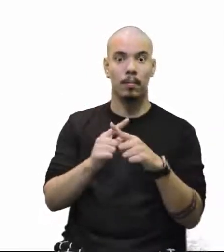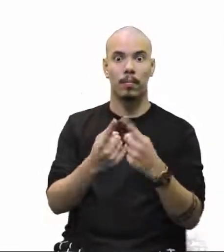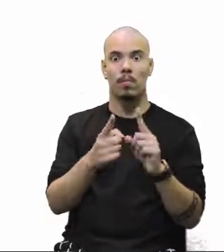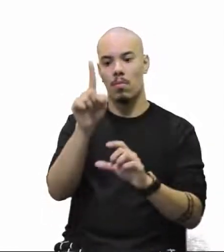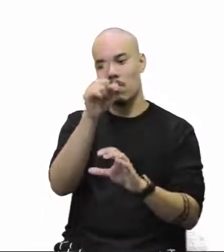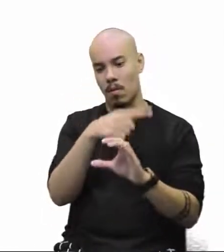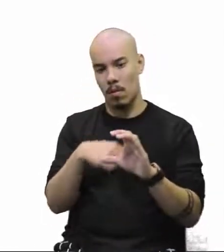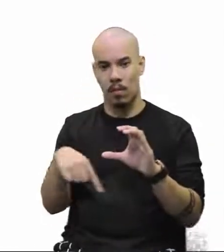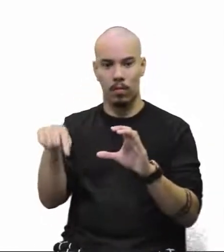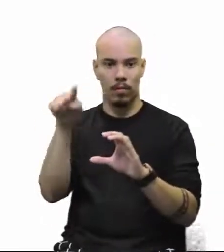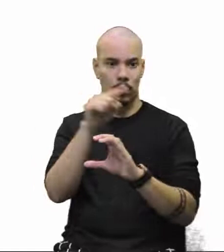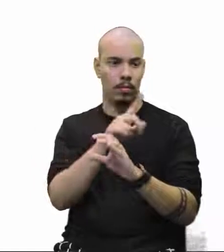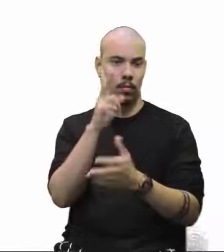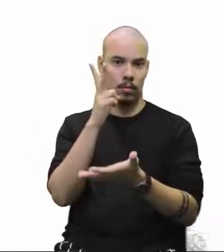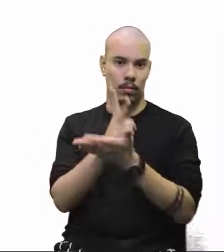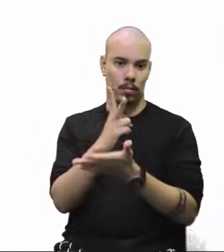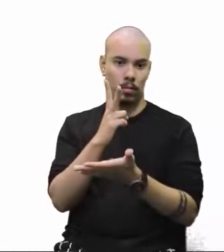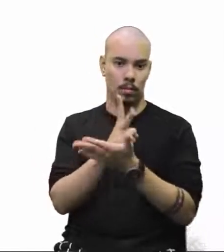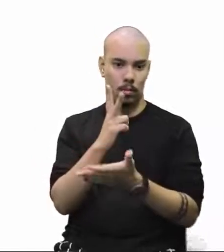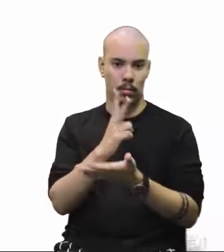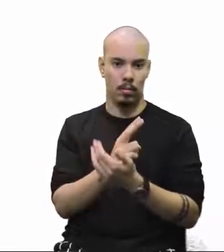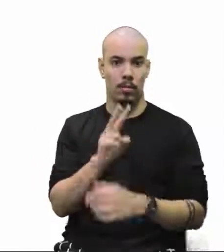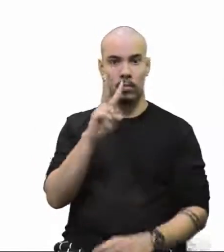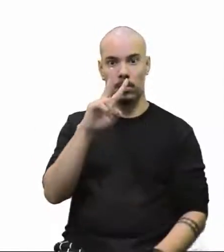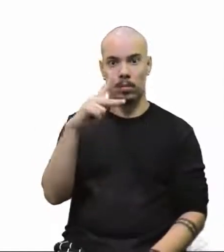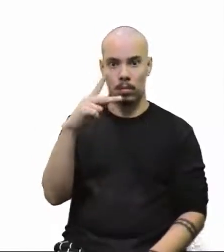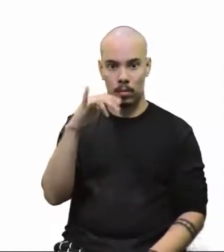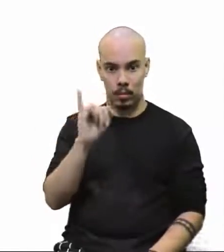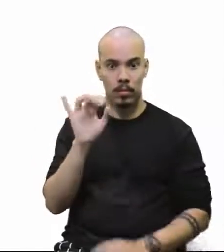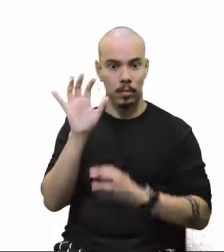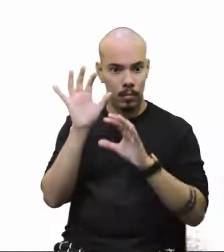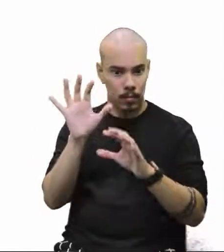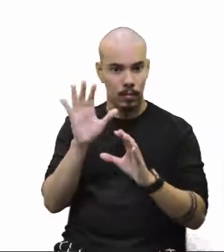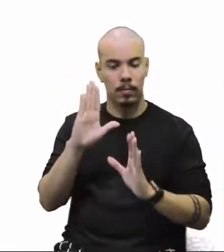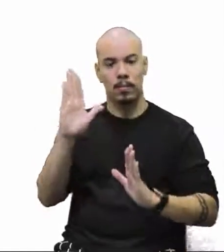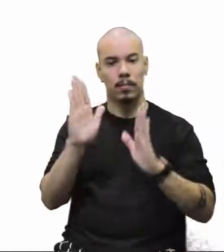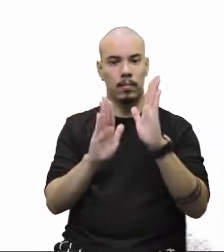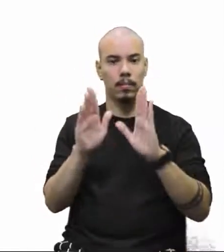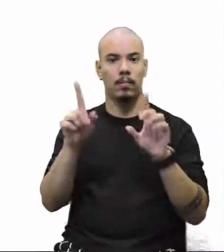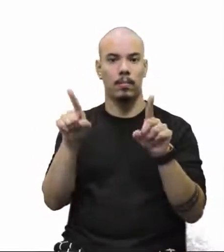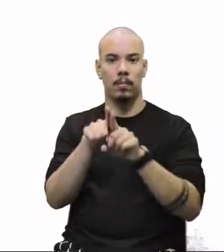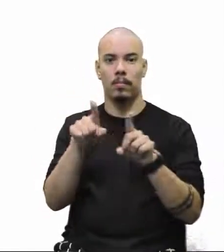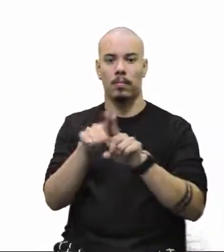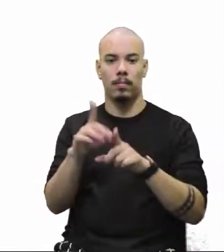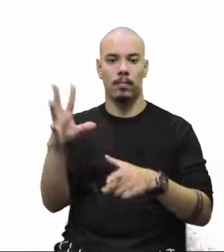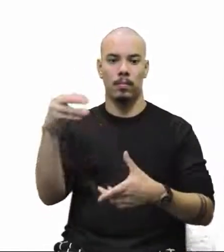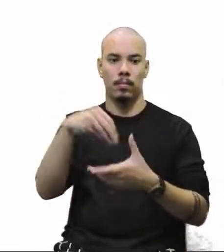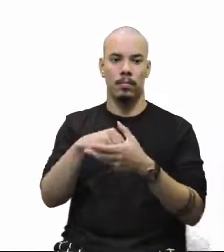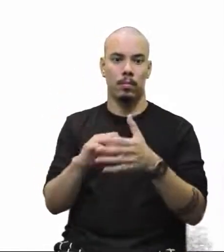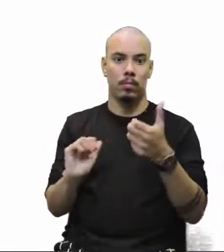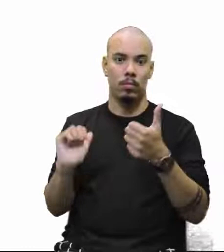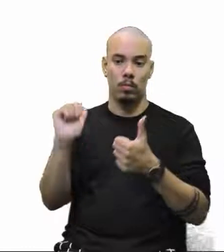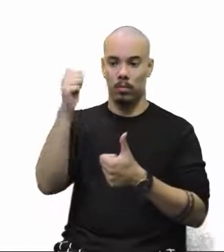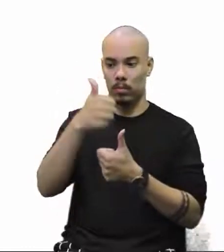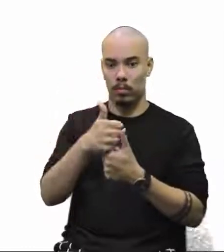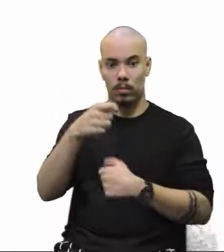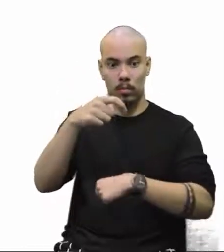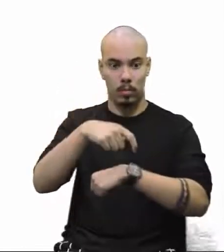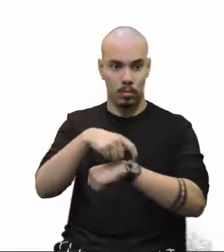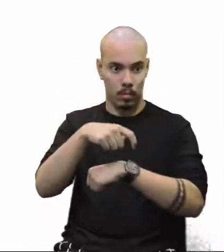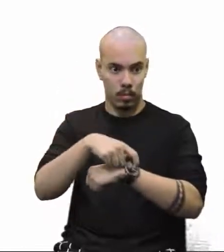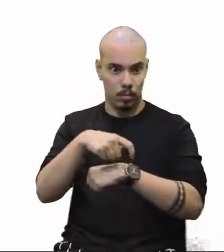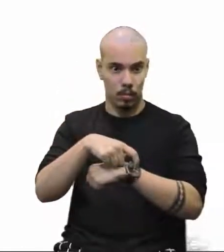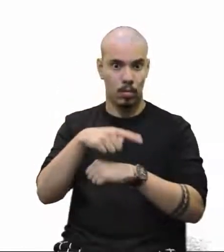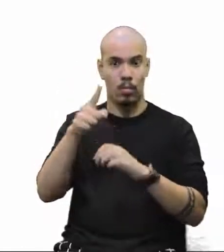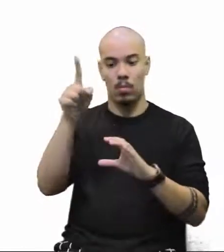volta, círculo, né? 2π vezes r, e o período vem aqui para substituir o tempo comum para o tempo de